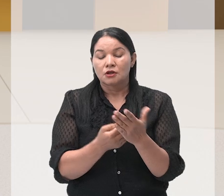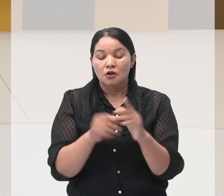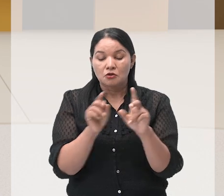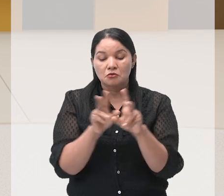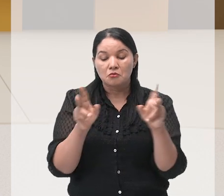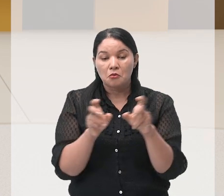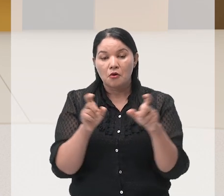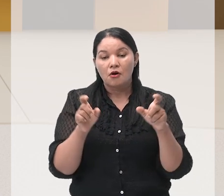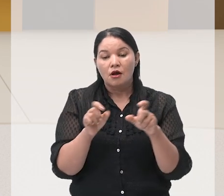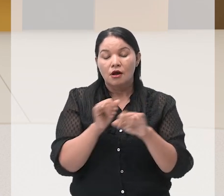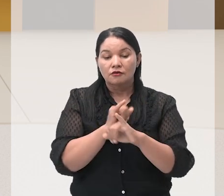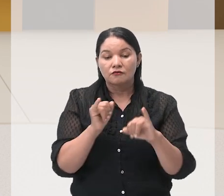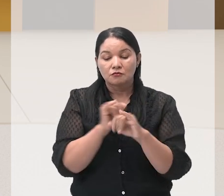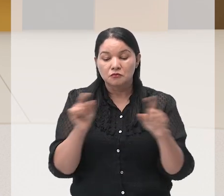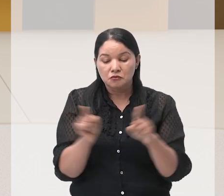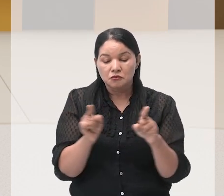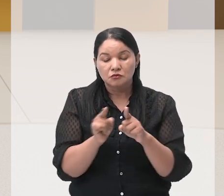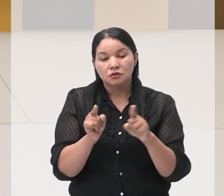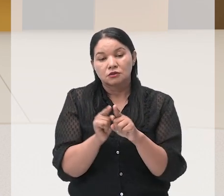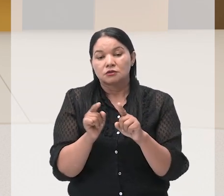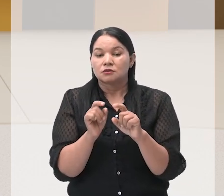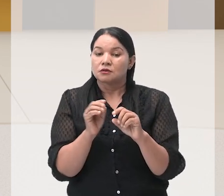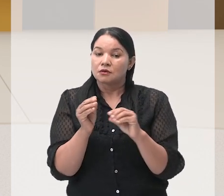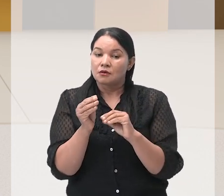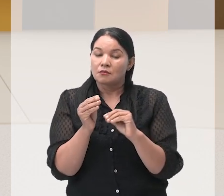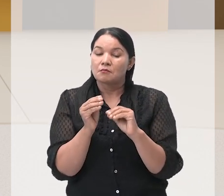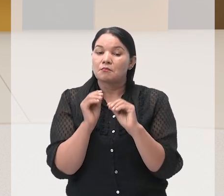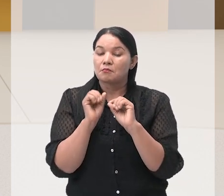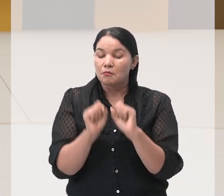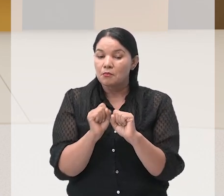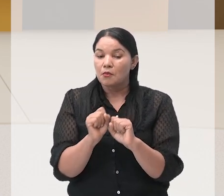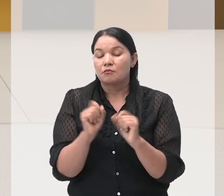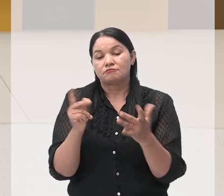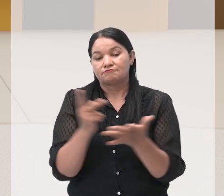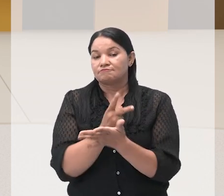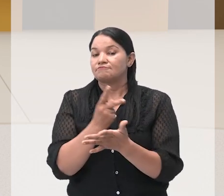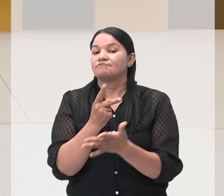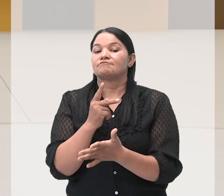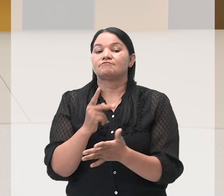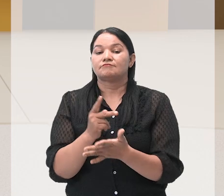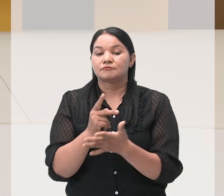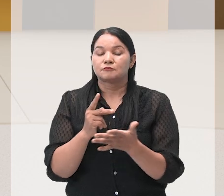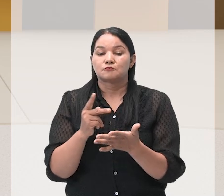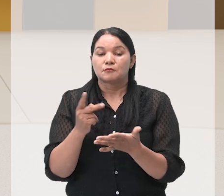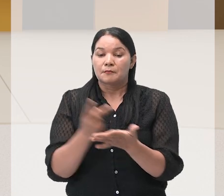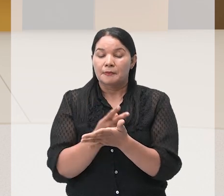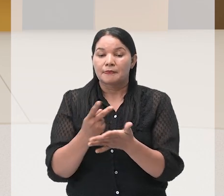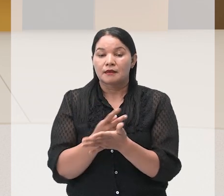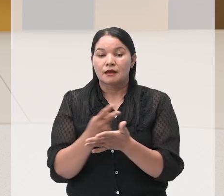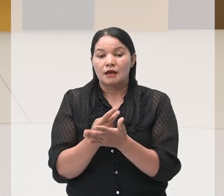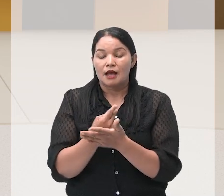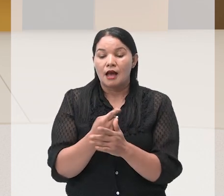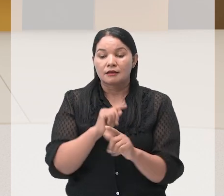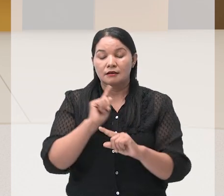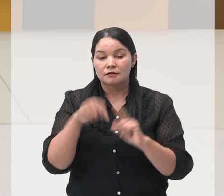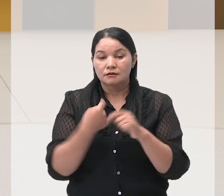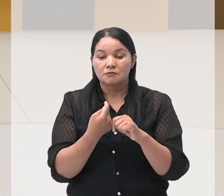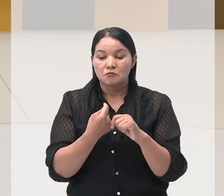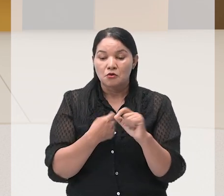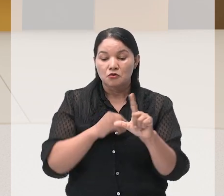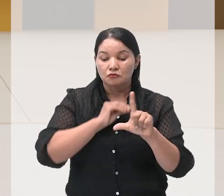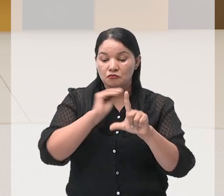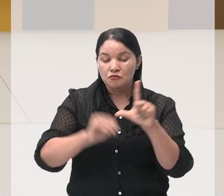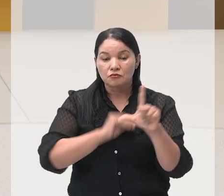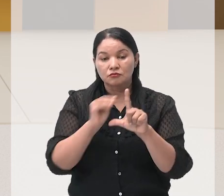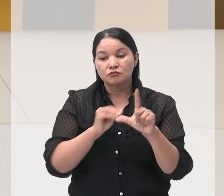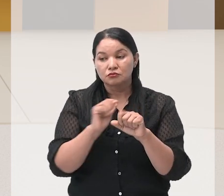uma informação enganosa, uma informação bastante duvidosa em suas redes sociais. Portanto,